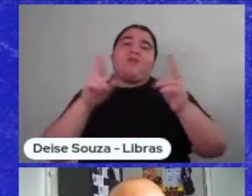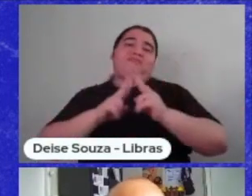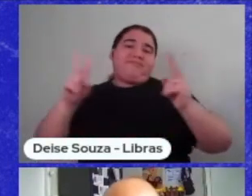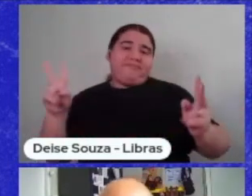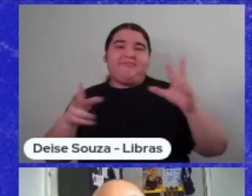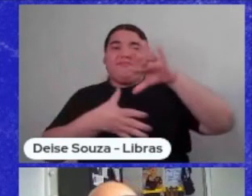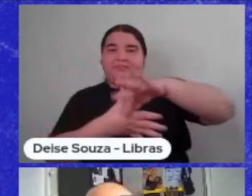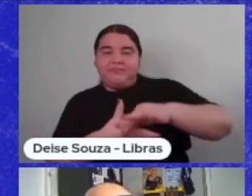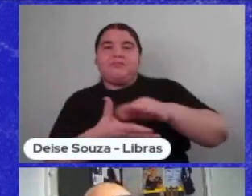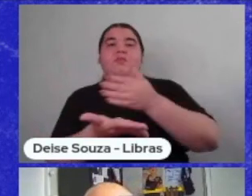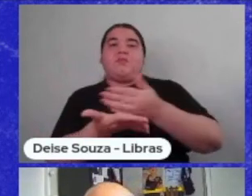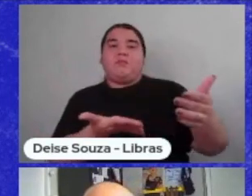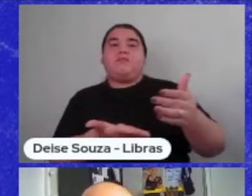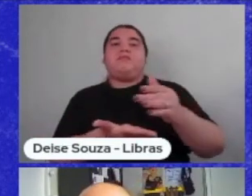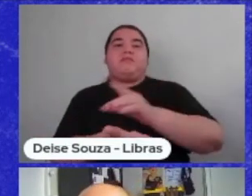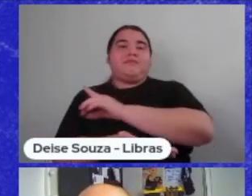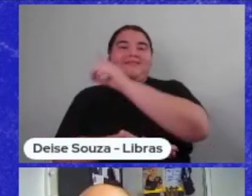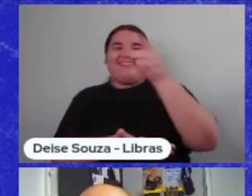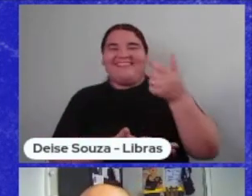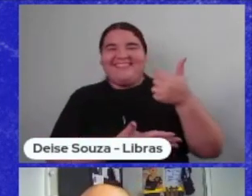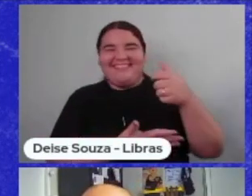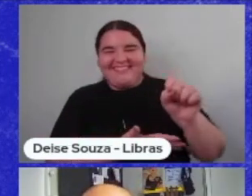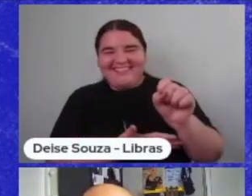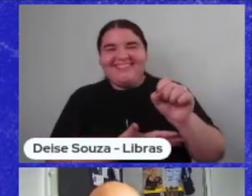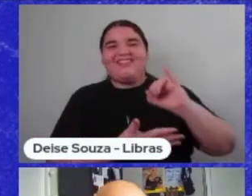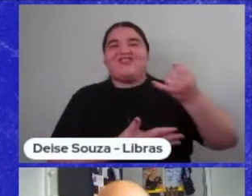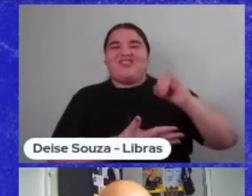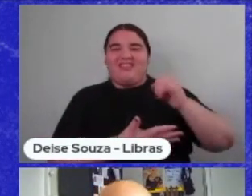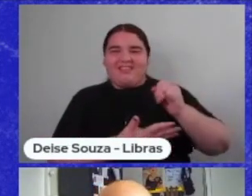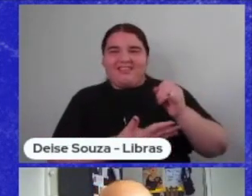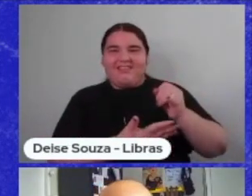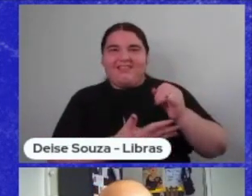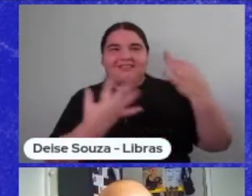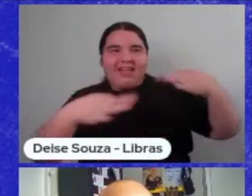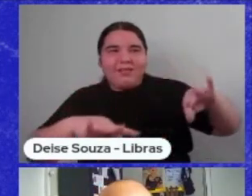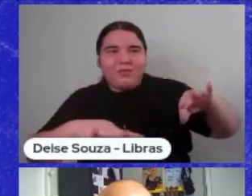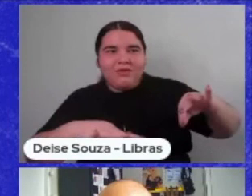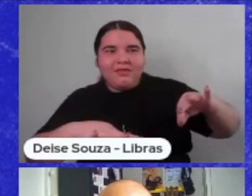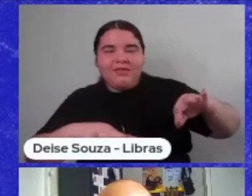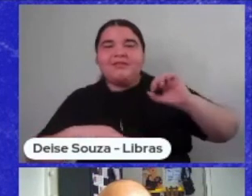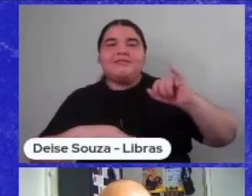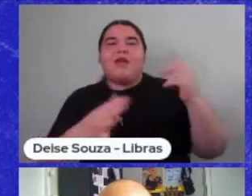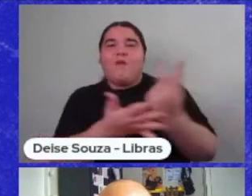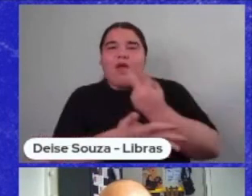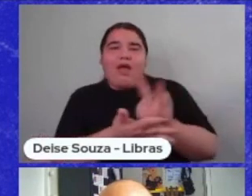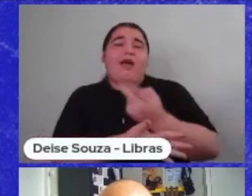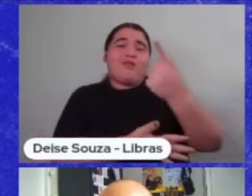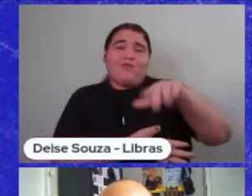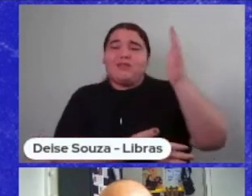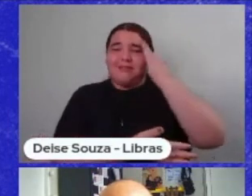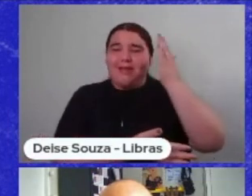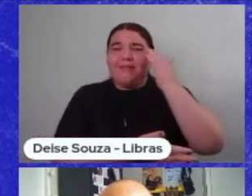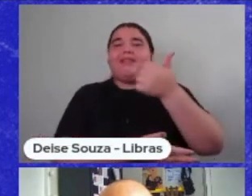a partir do dia 18 de janeiro. 18, falei certo, meu Deus. Se não for, vocês já vão estar sabendo. É 18 a